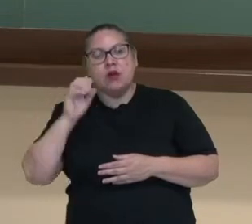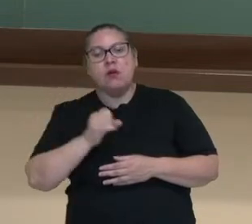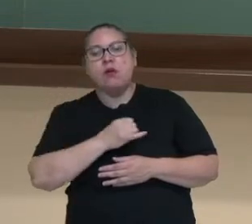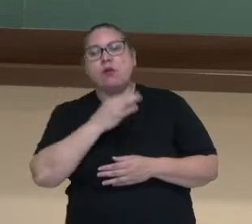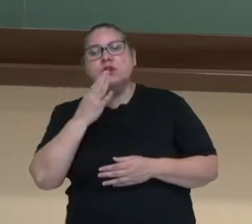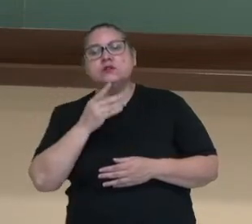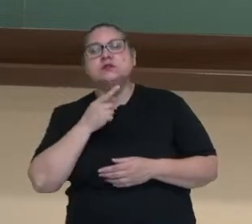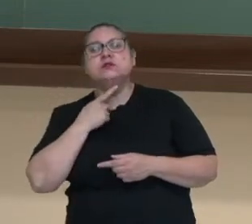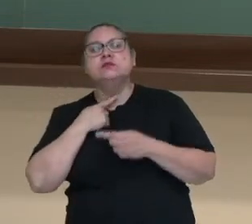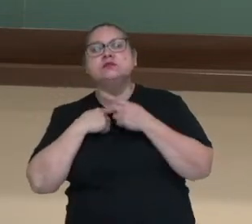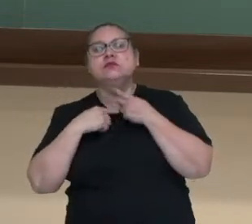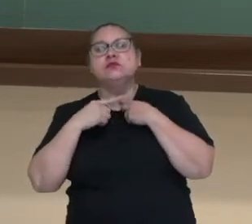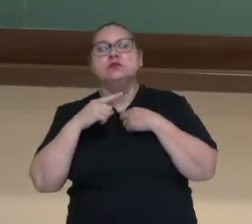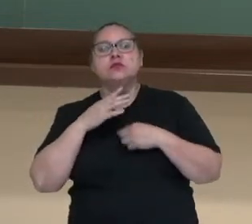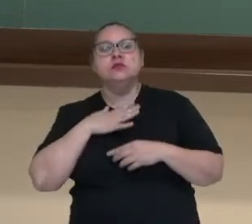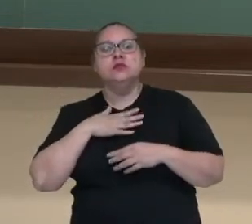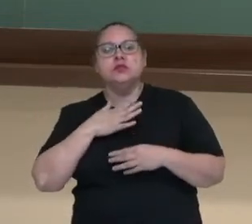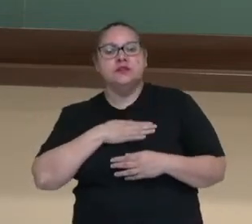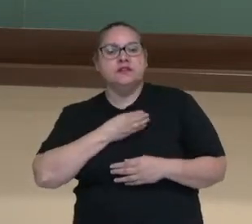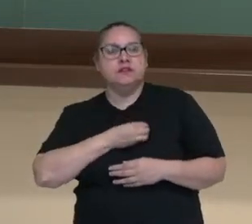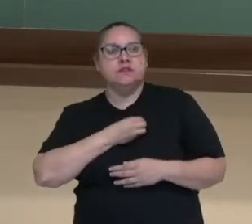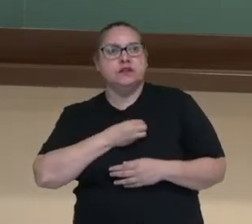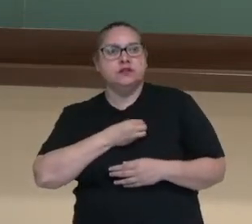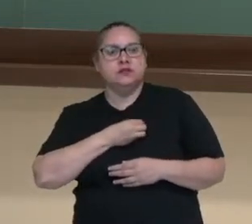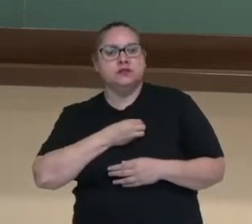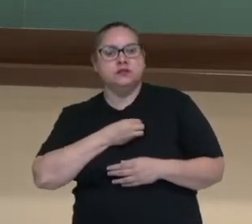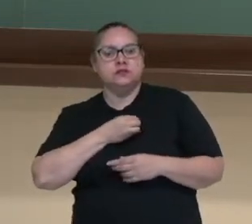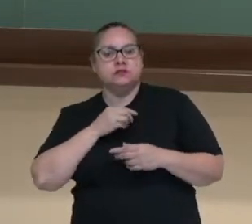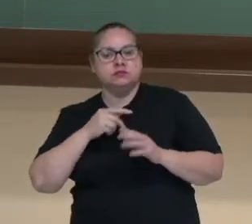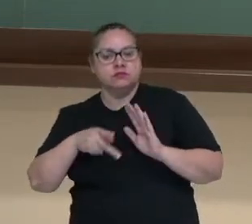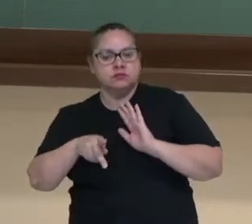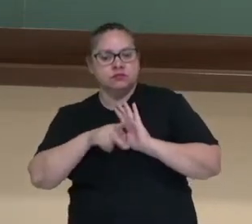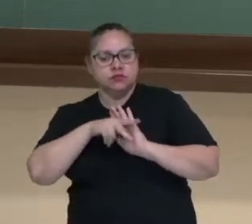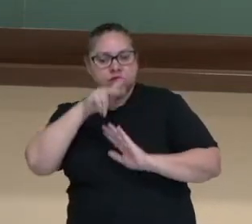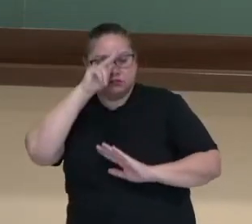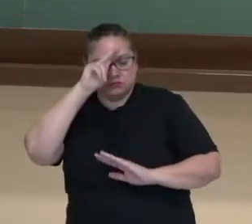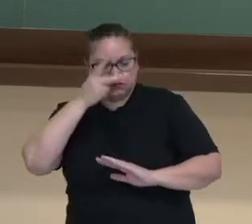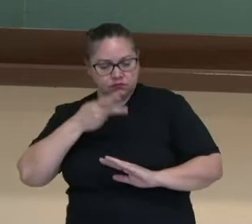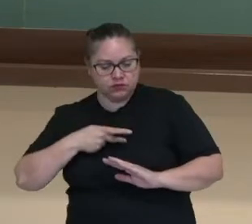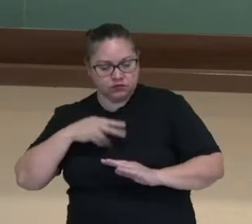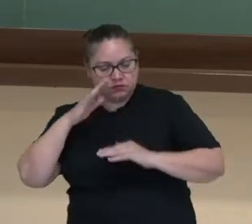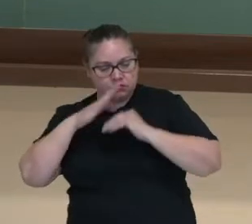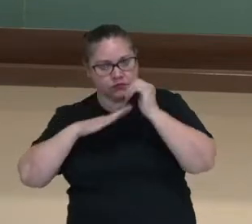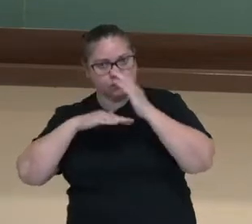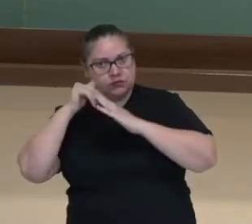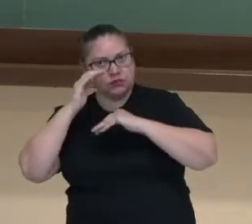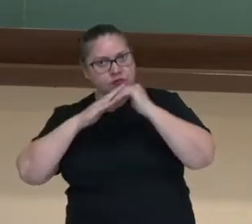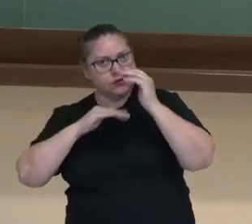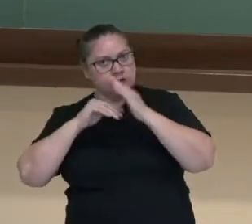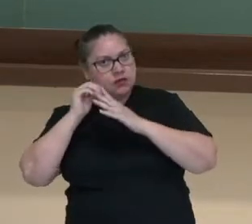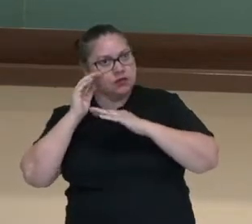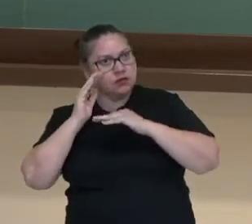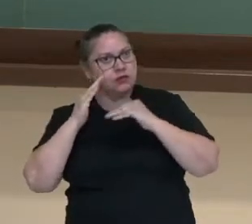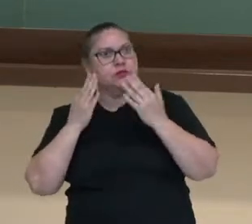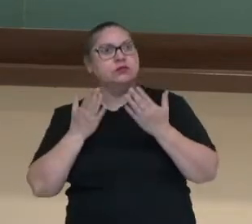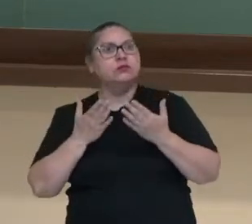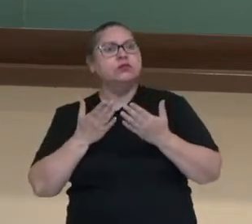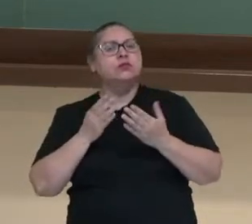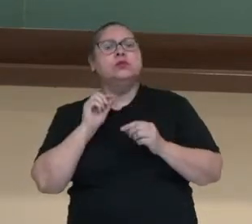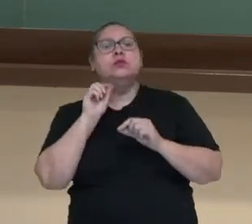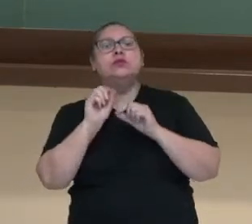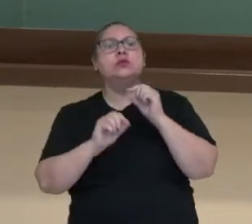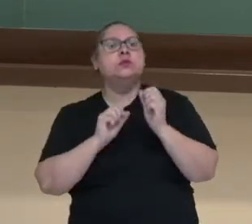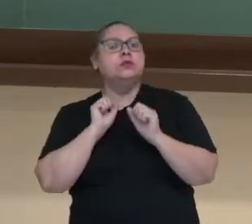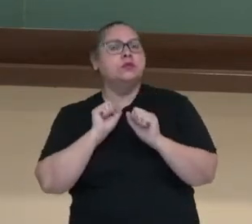os seus desejos para então a sua vida pessoal, sua vida profissional? O que